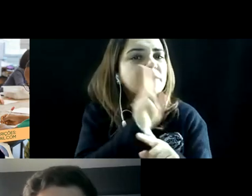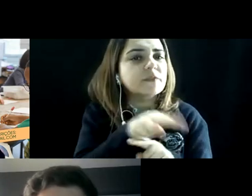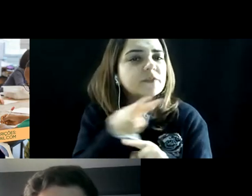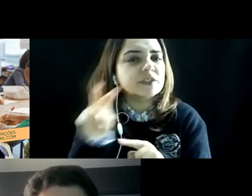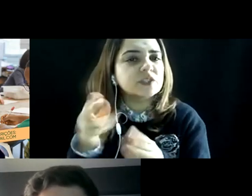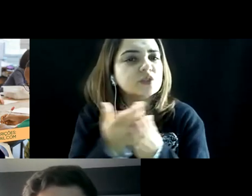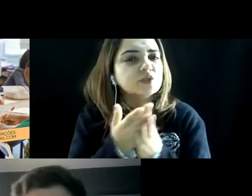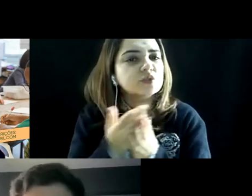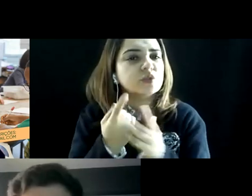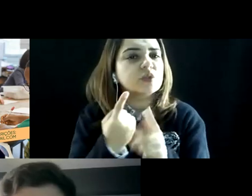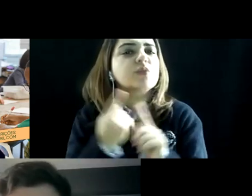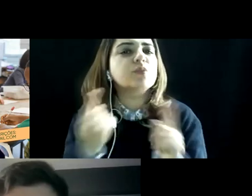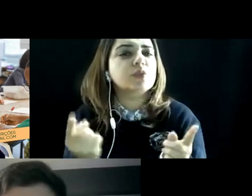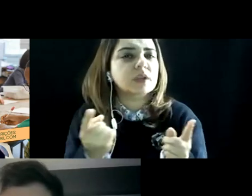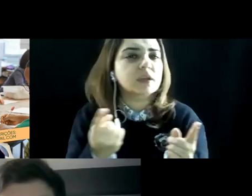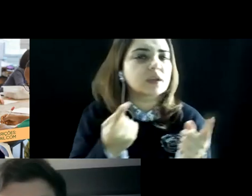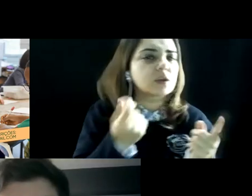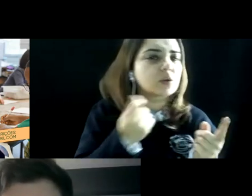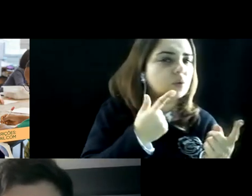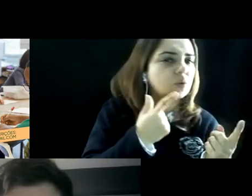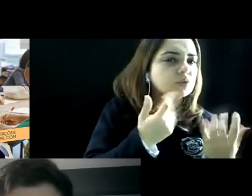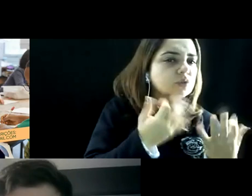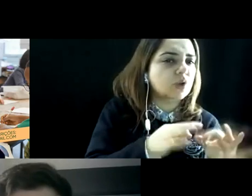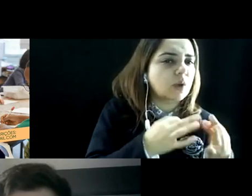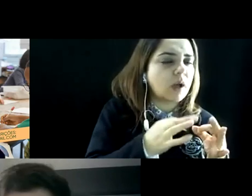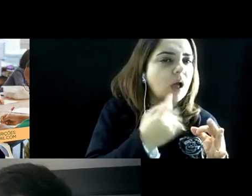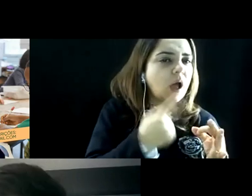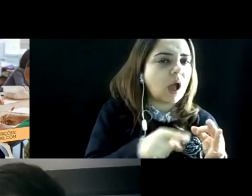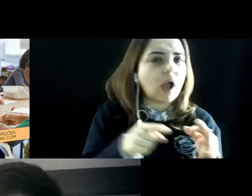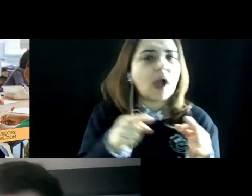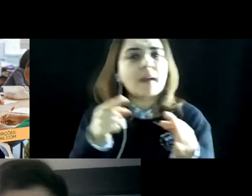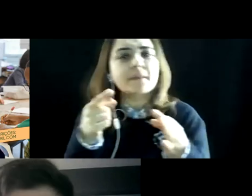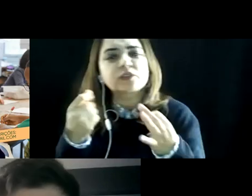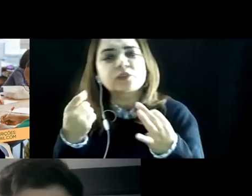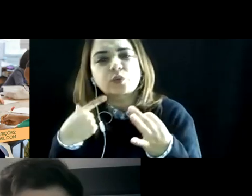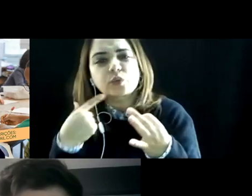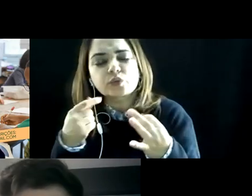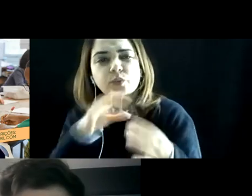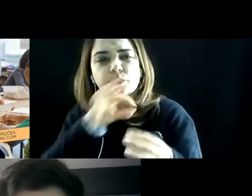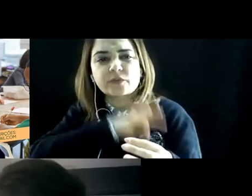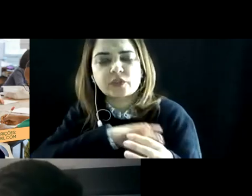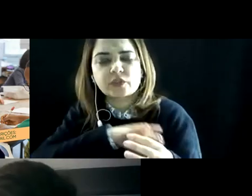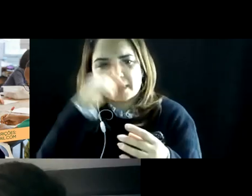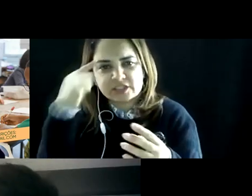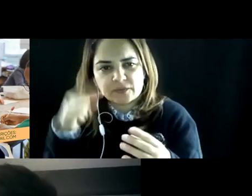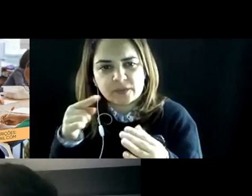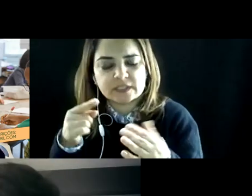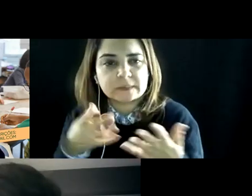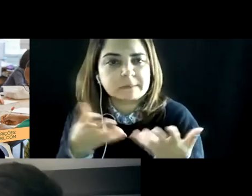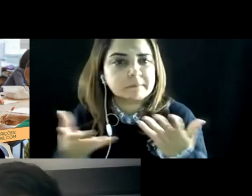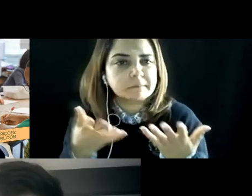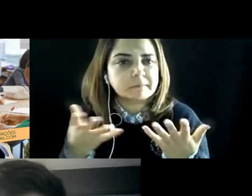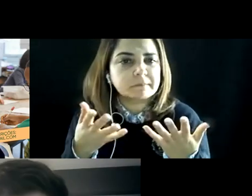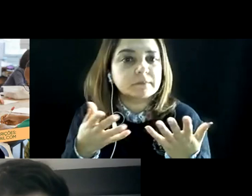porque é que são umas para o ensino regular e porque é que o ensino profissional tem tantos outros mais entraves a se realizar uma visita de estudo. Em relação à pergunta específica que tu fizeste, Alexandra, sobre o